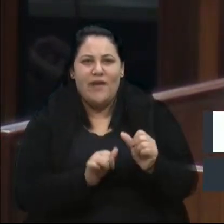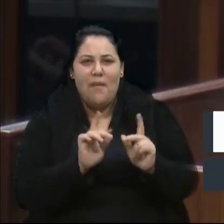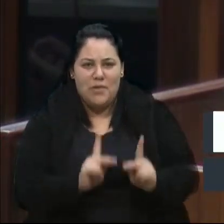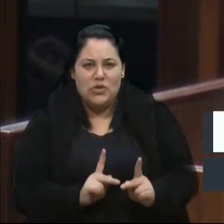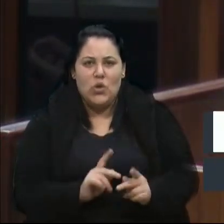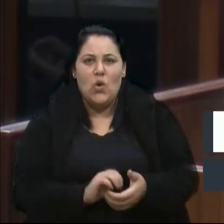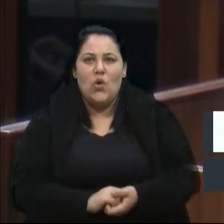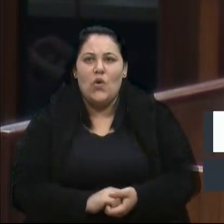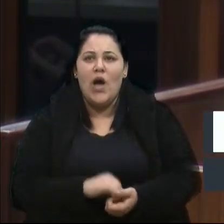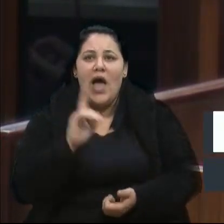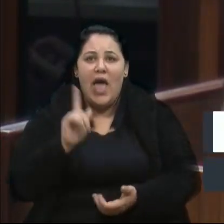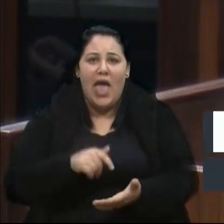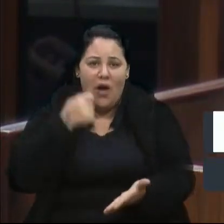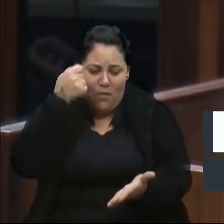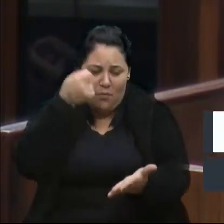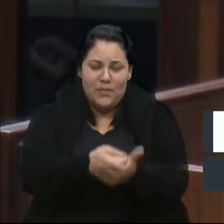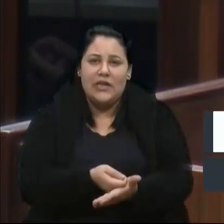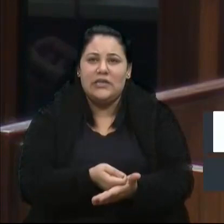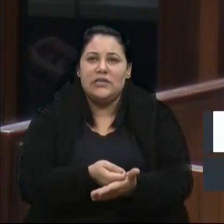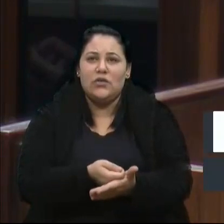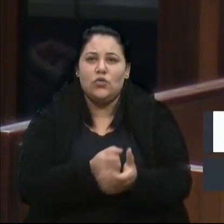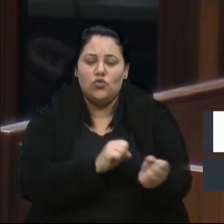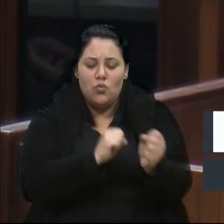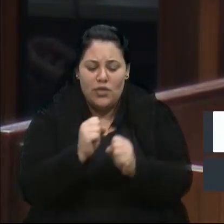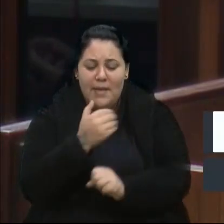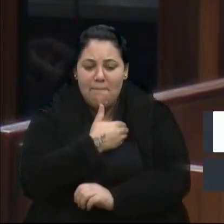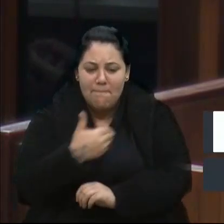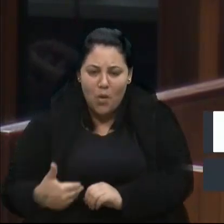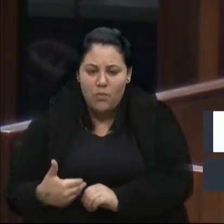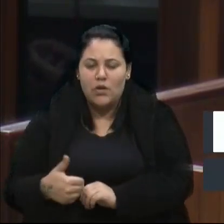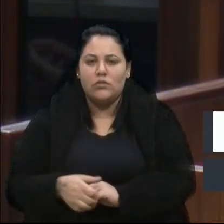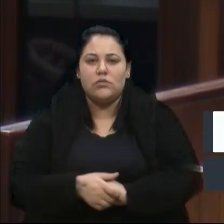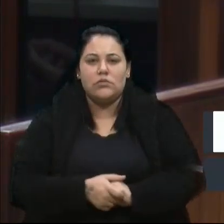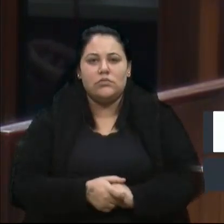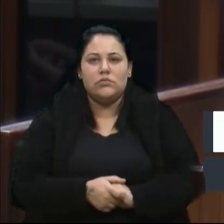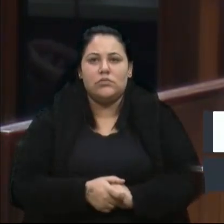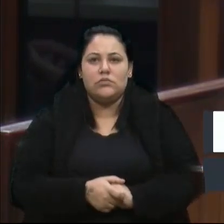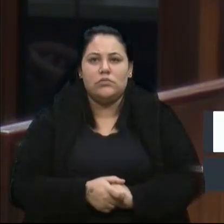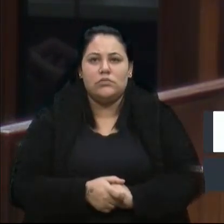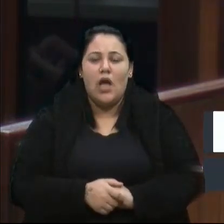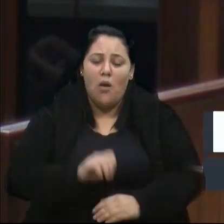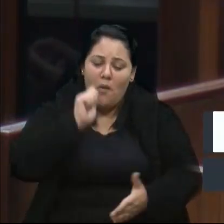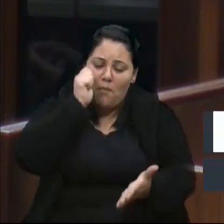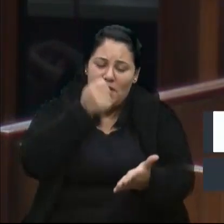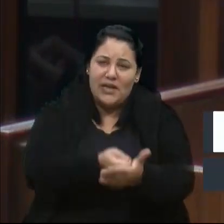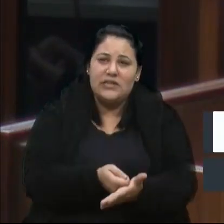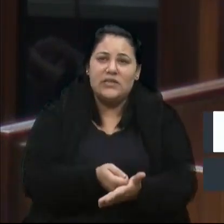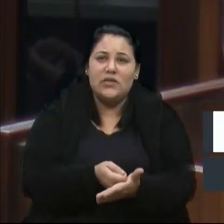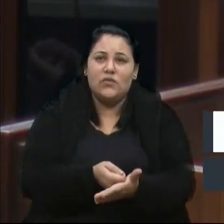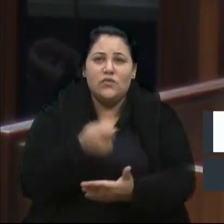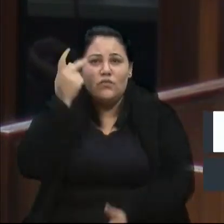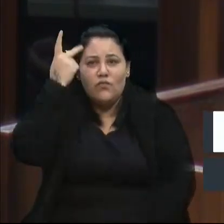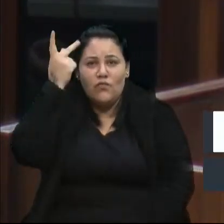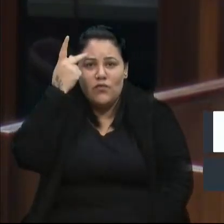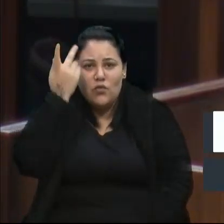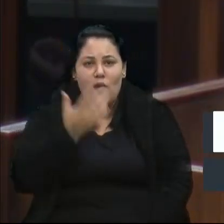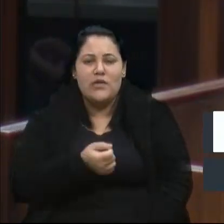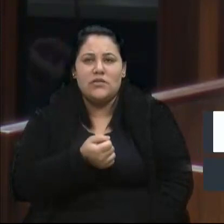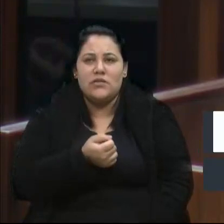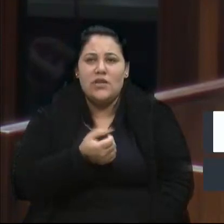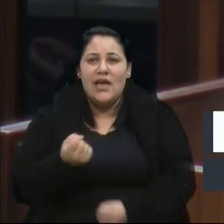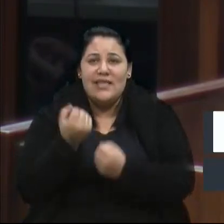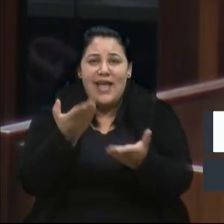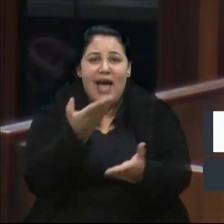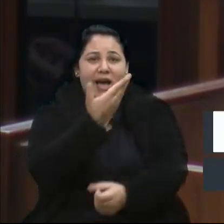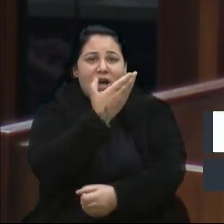pessoas é uma obrigação do poder público. É uma obrigação, vereador Ues, nós qualificar as pessoas